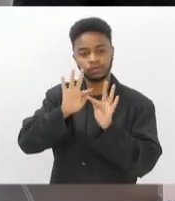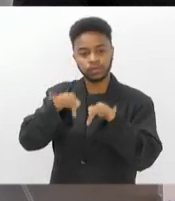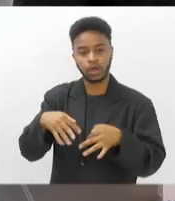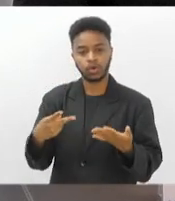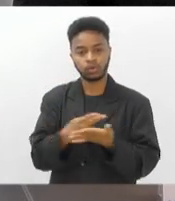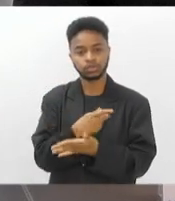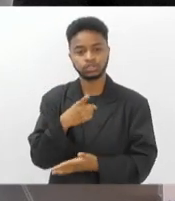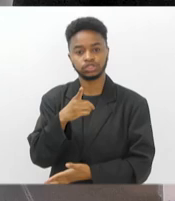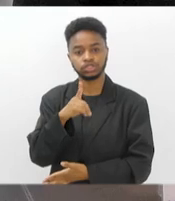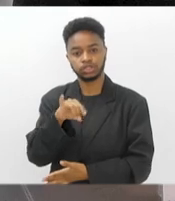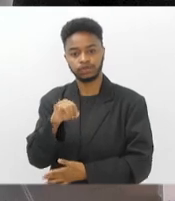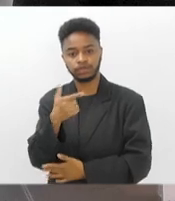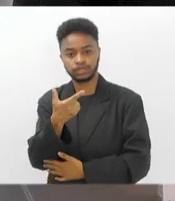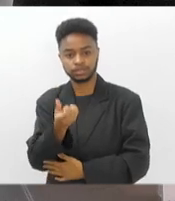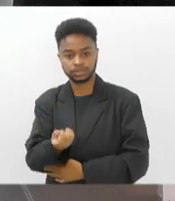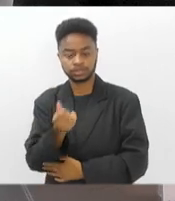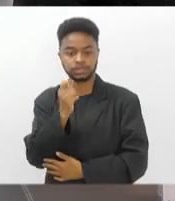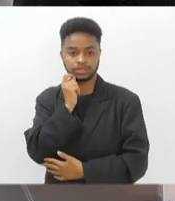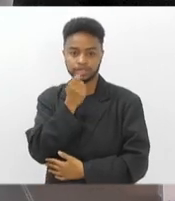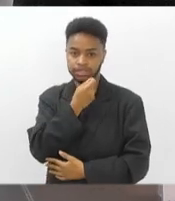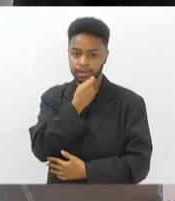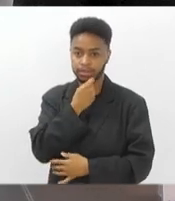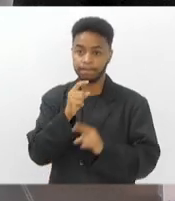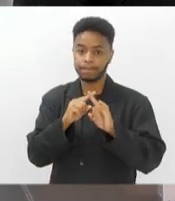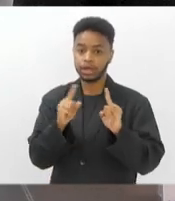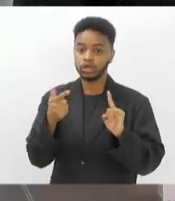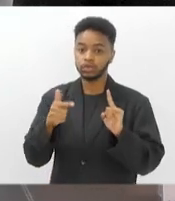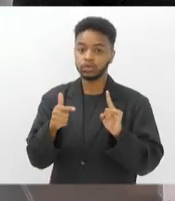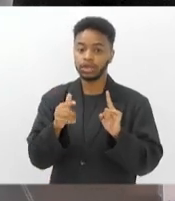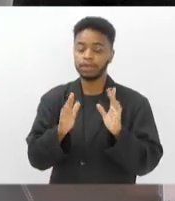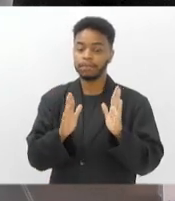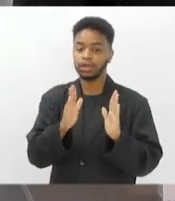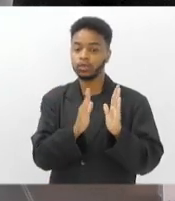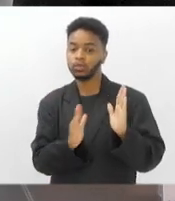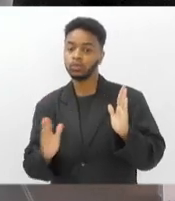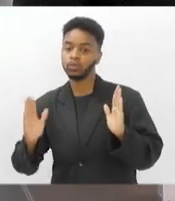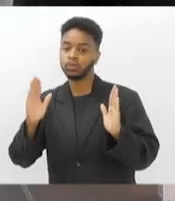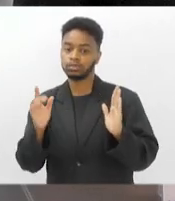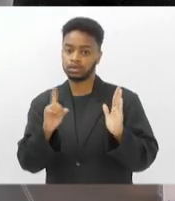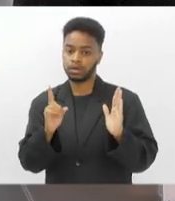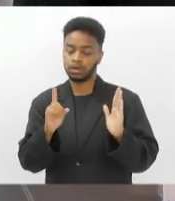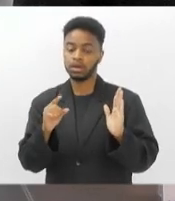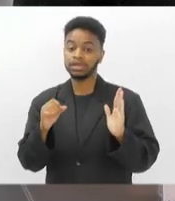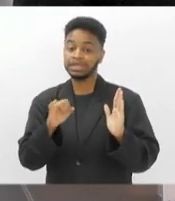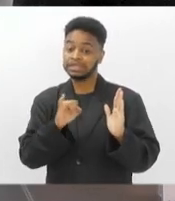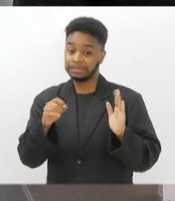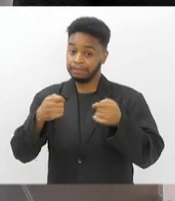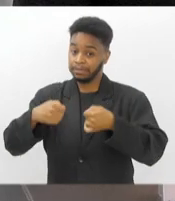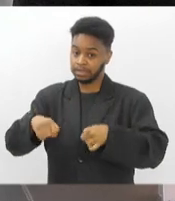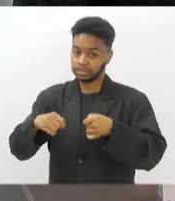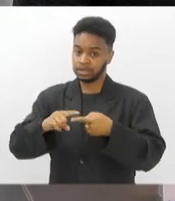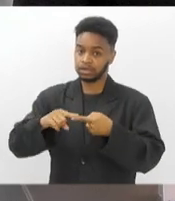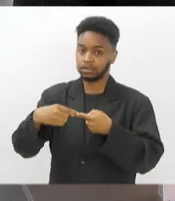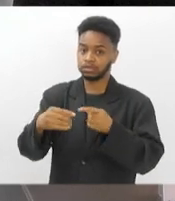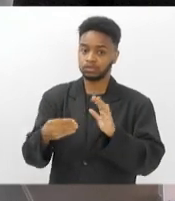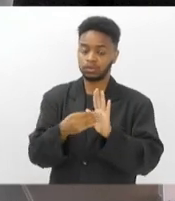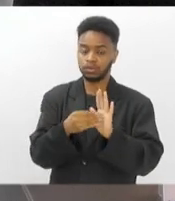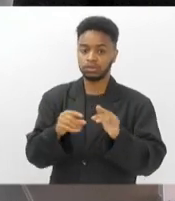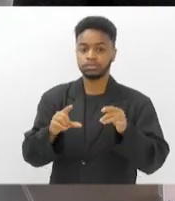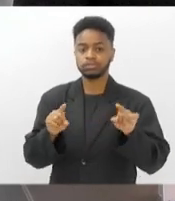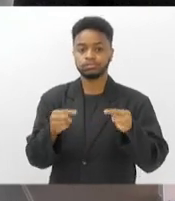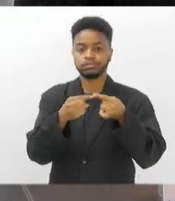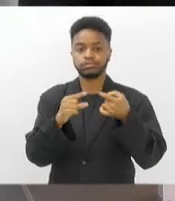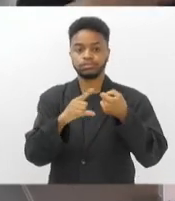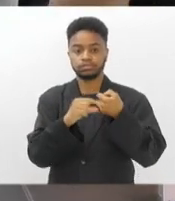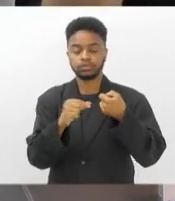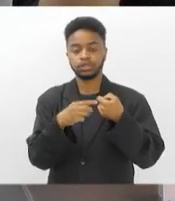setembro de 24 sem considerar o eventual prazo de prorrogação por 60 dias na forma do artigo 31 parágrafo